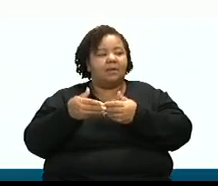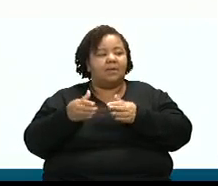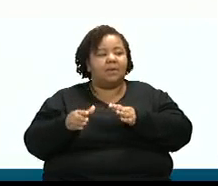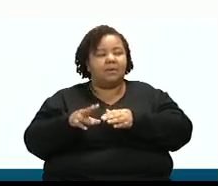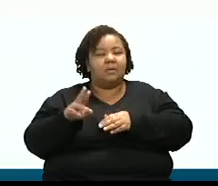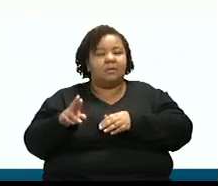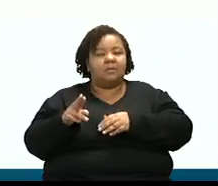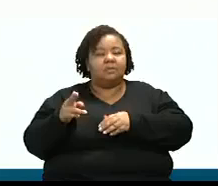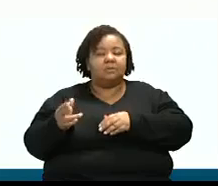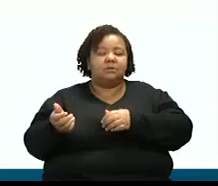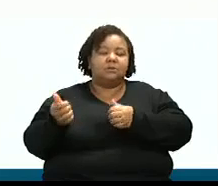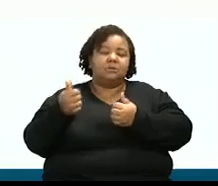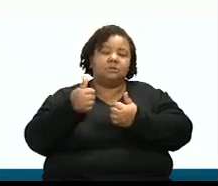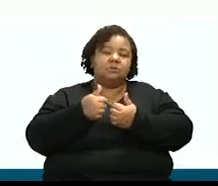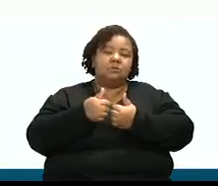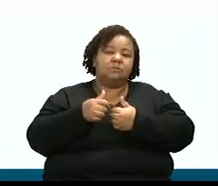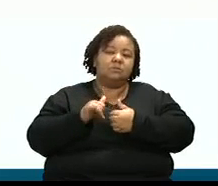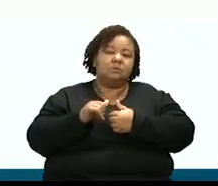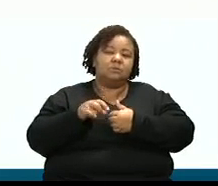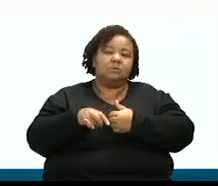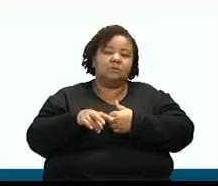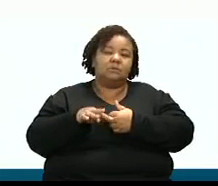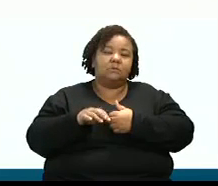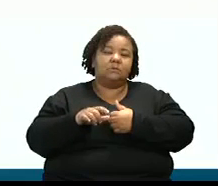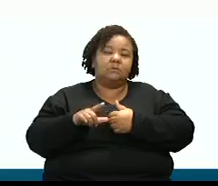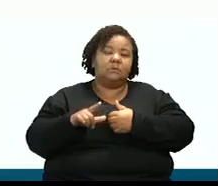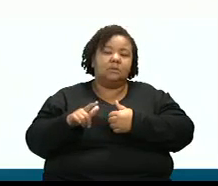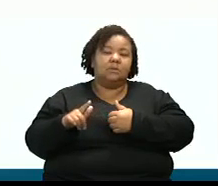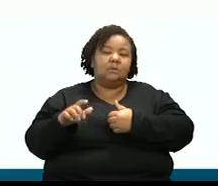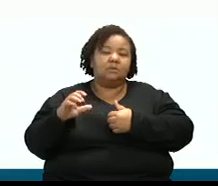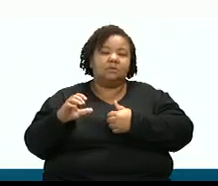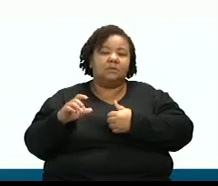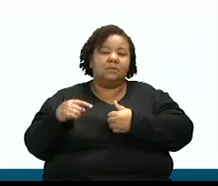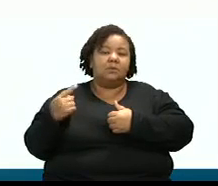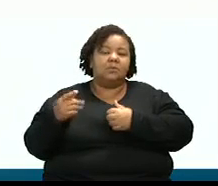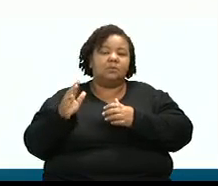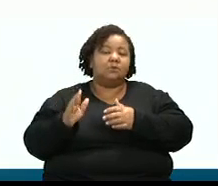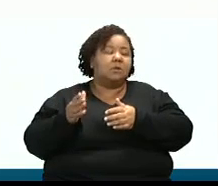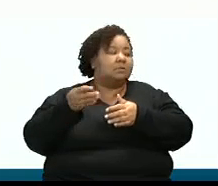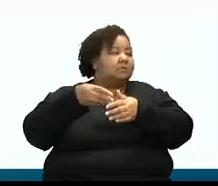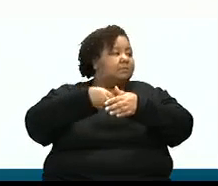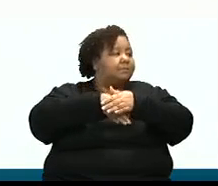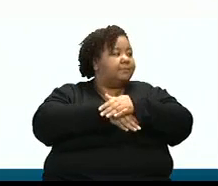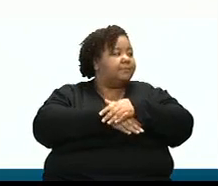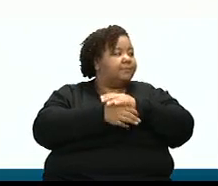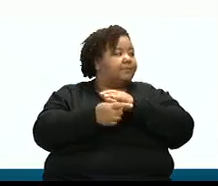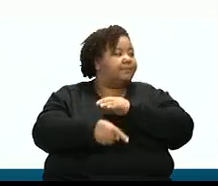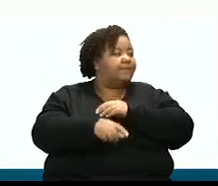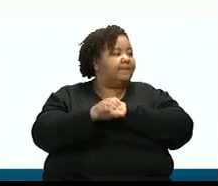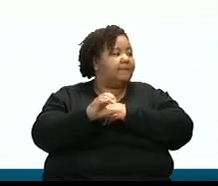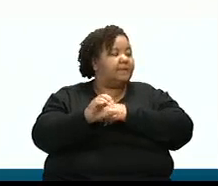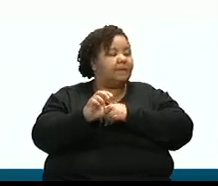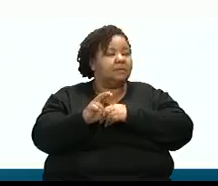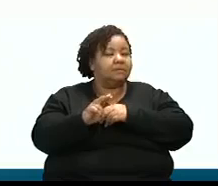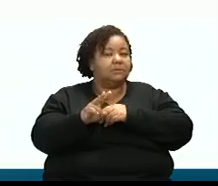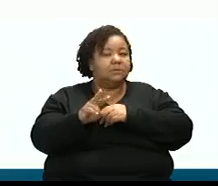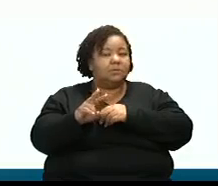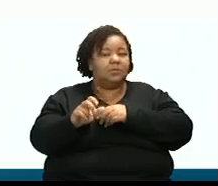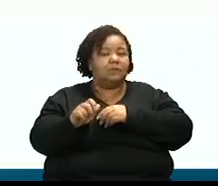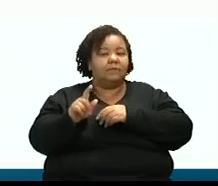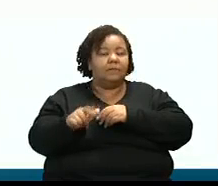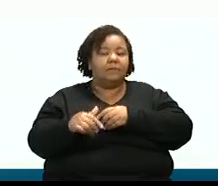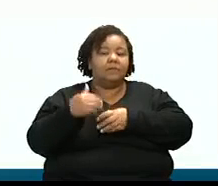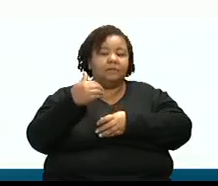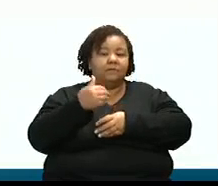essa representação integral de C, como nós estamos acostumados. Se a curva C é uma curva fechada, eu